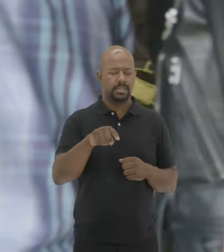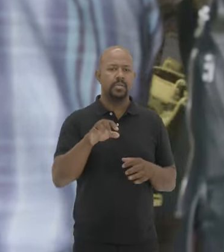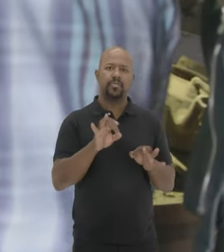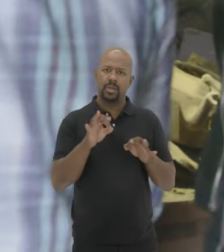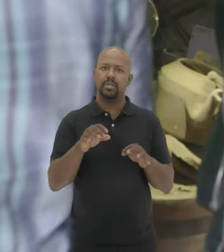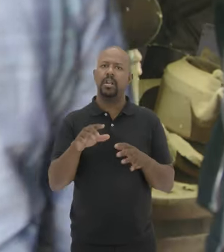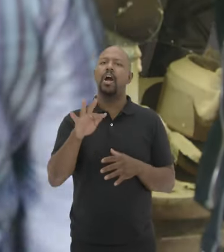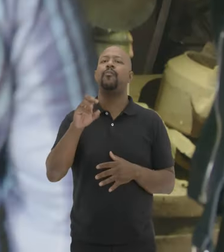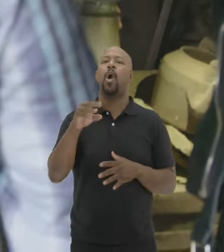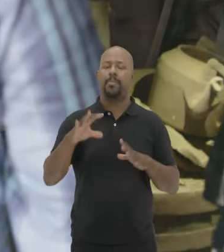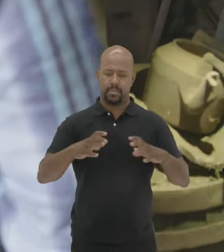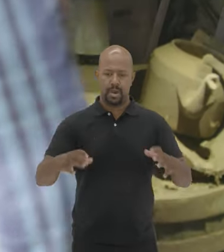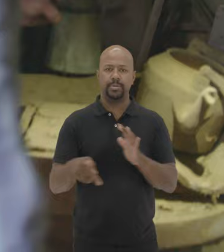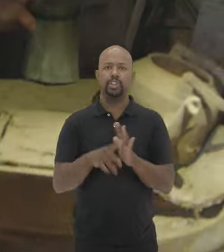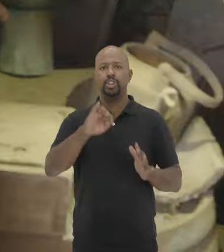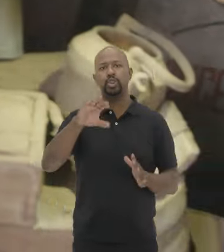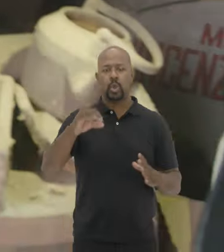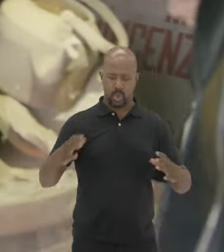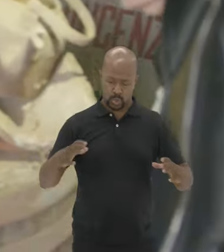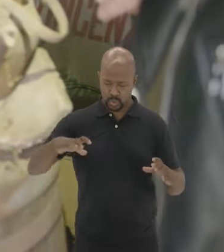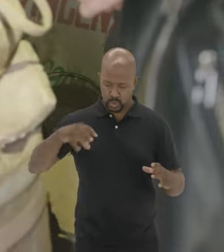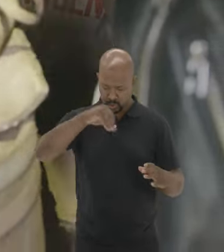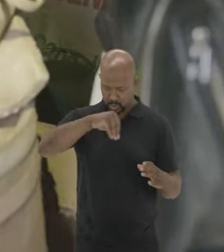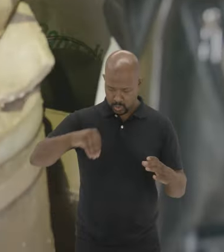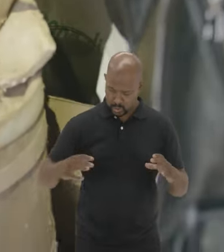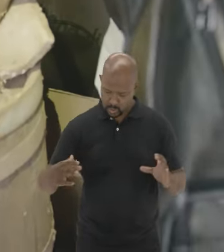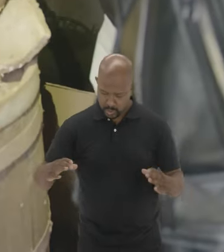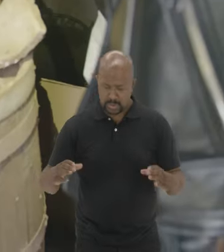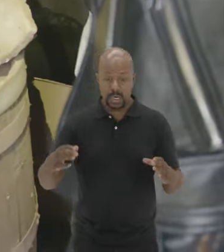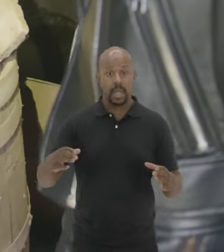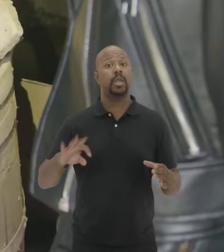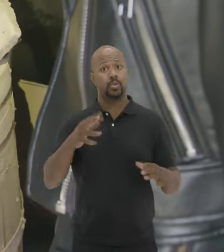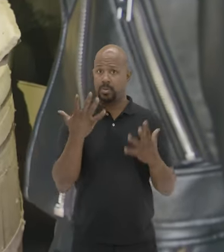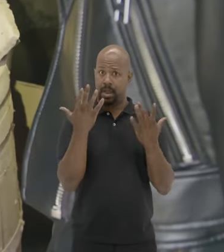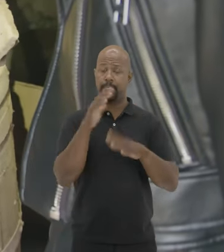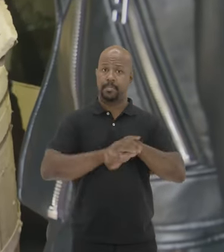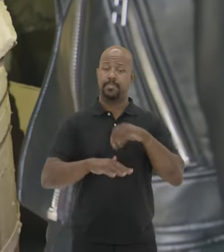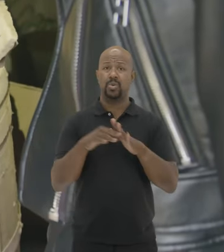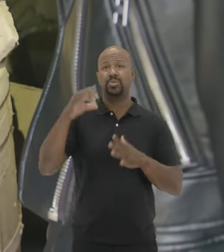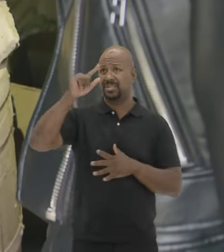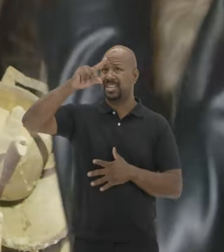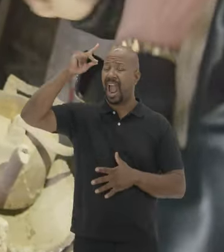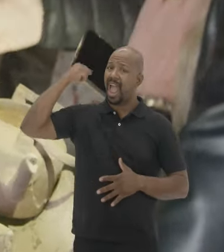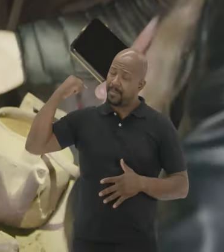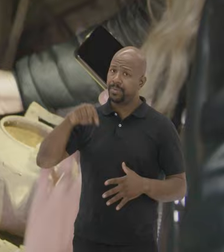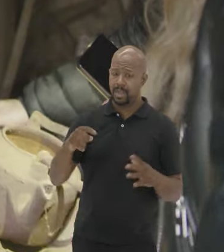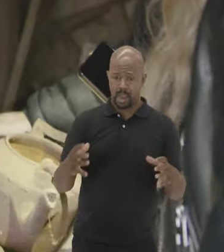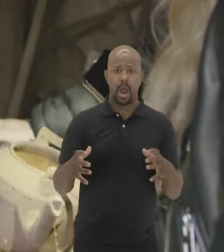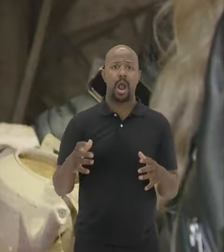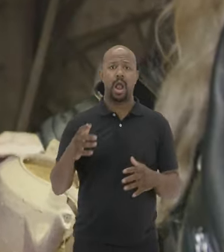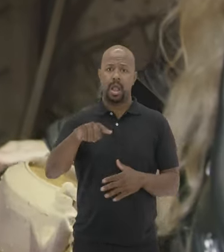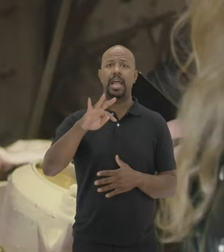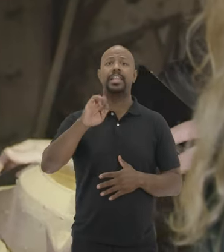Esse aqui é a forma do tijolo. Nossa, é isso, gente. Forma do tijolo, aí, ó. Era tudo à mão. Tudo da época ainda, ó. Olha aí, ó. As